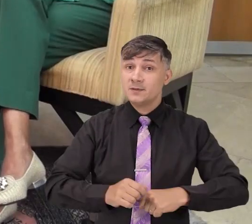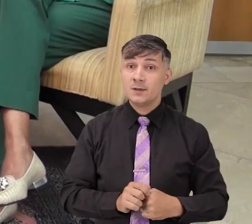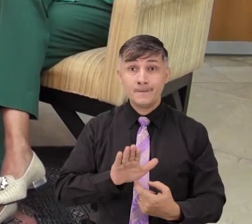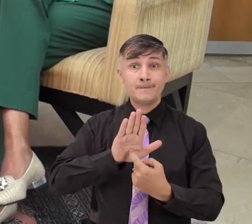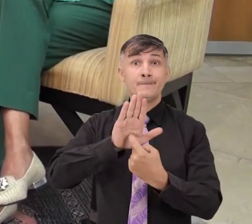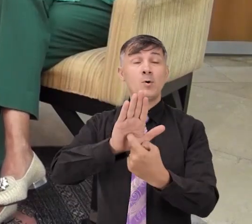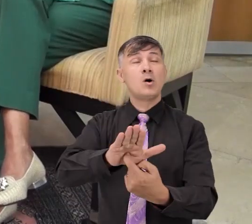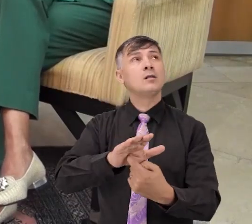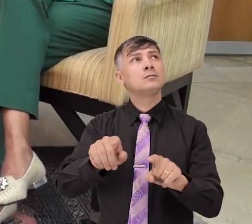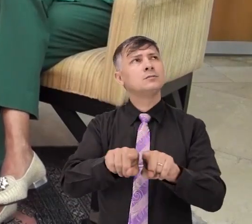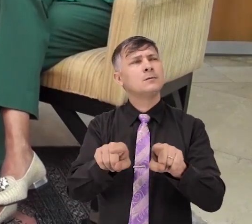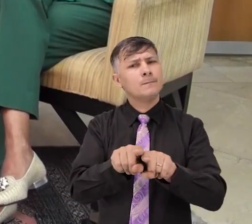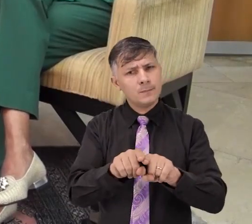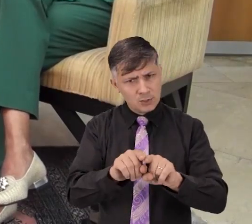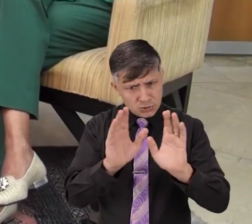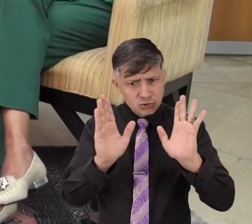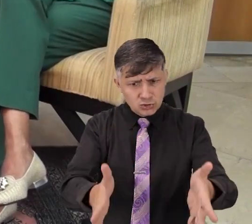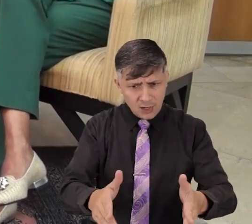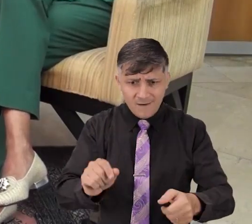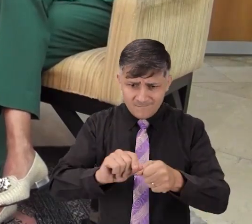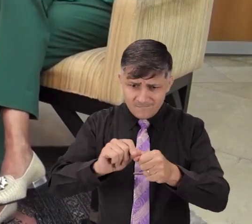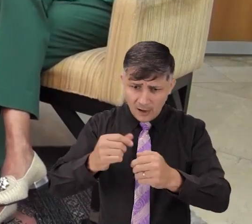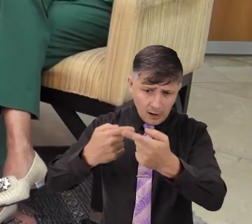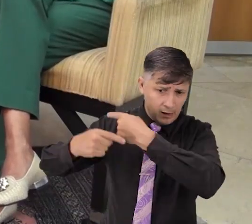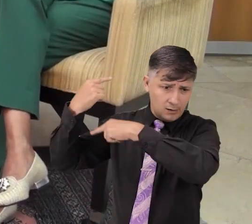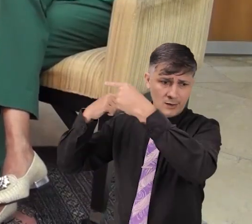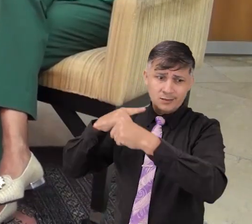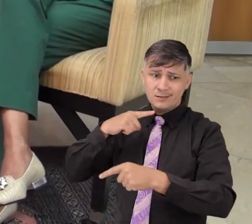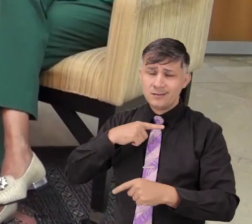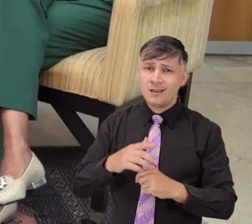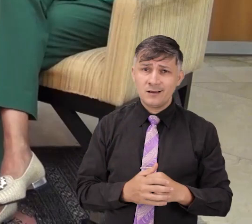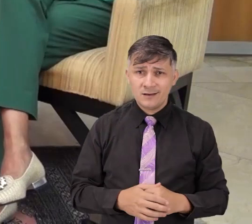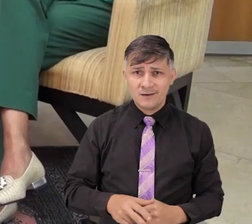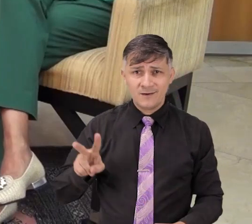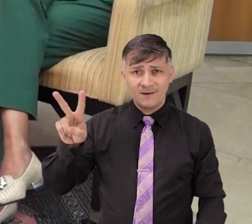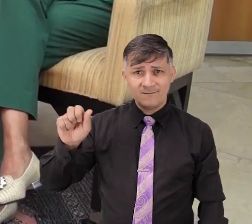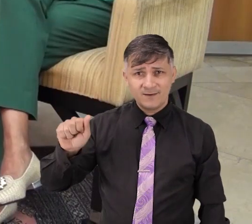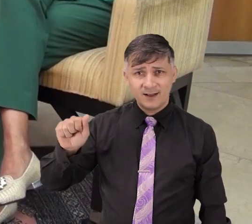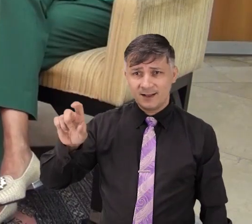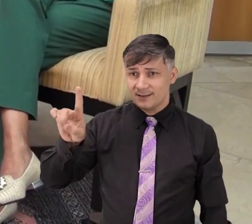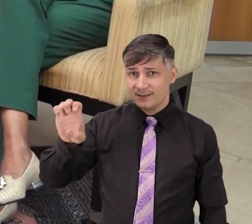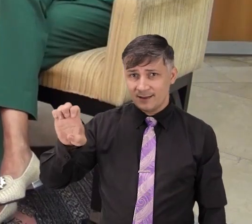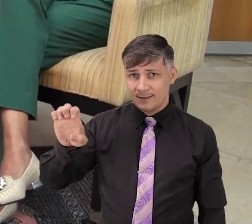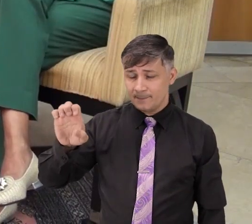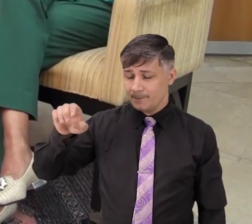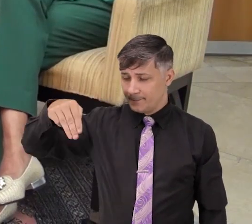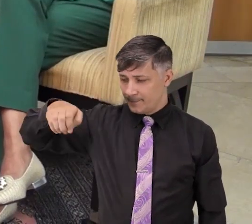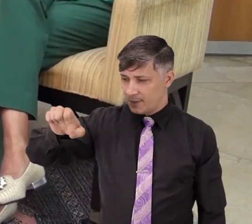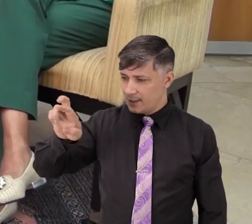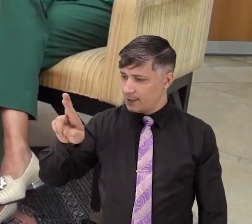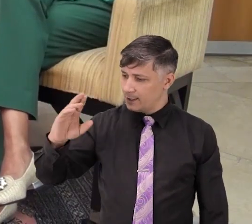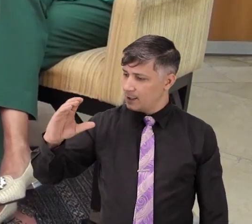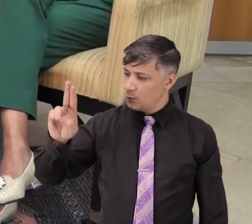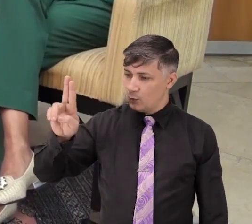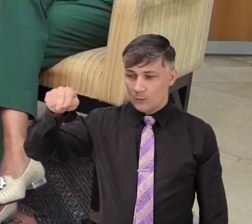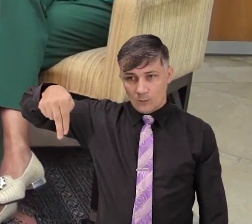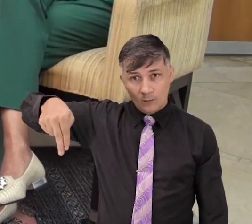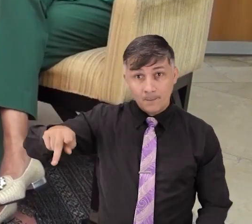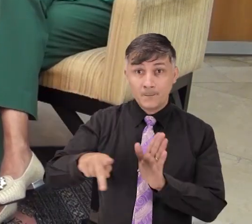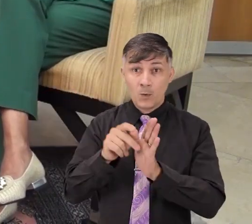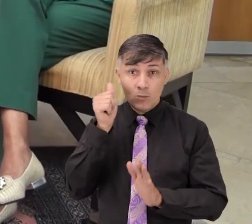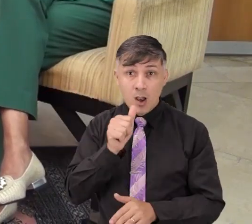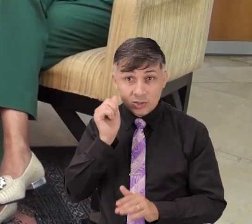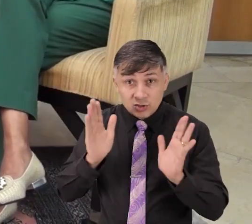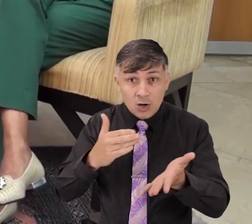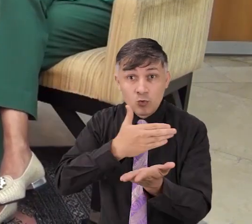dizer, além de mostrar aquilo que foi construído. Você sabia que tem um vademécum da mulher? Olha só que espetáculo. Eu vou lançar pelo IAB. Maravilha.